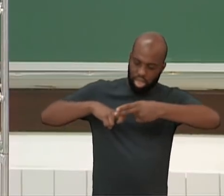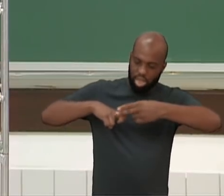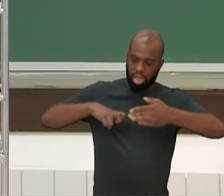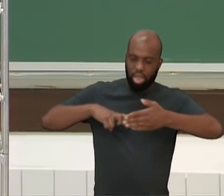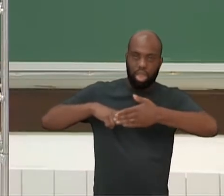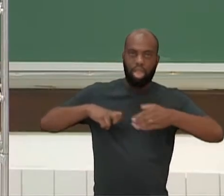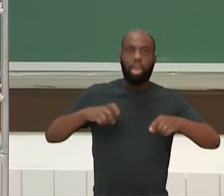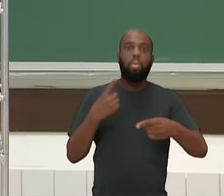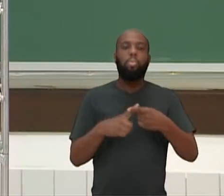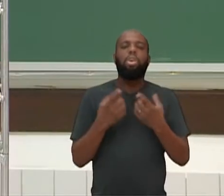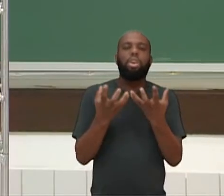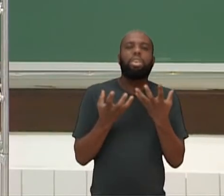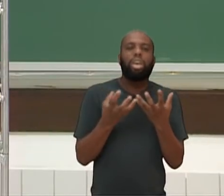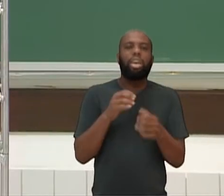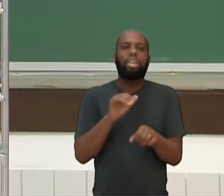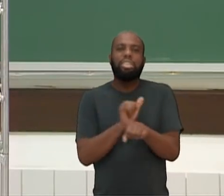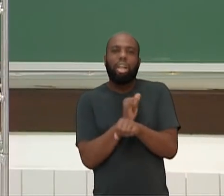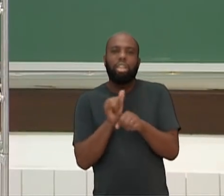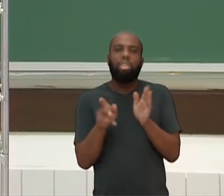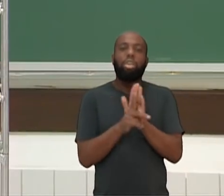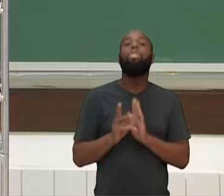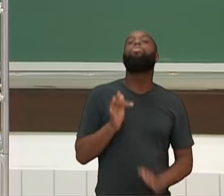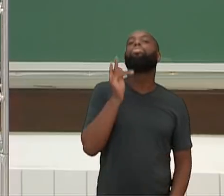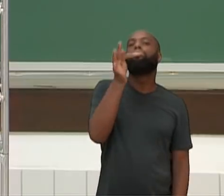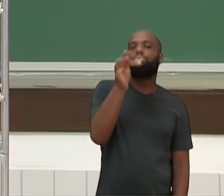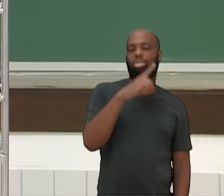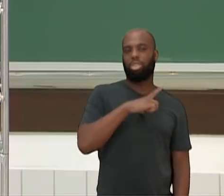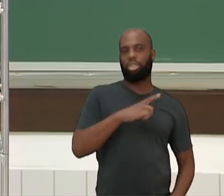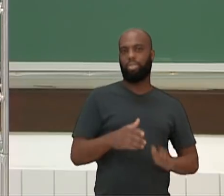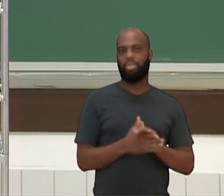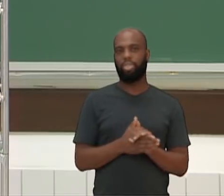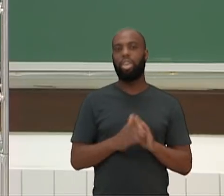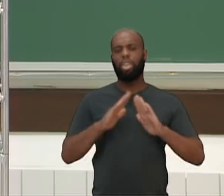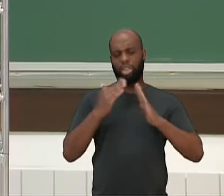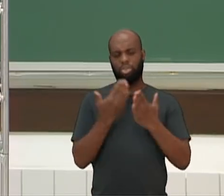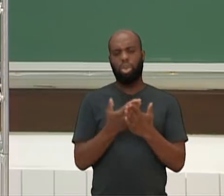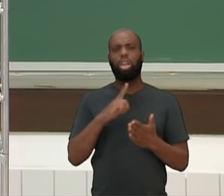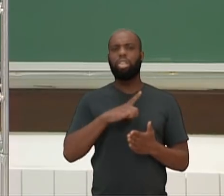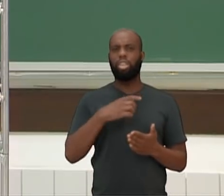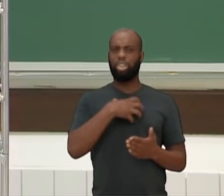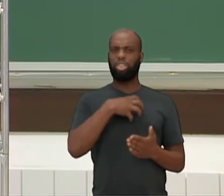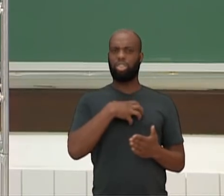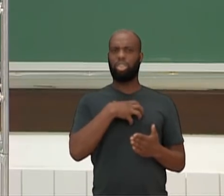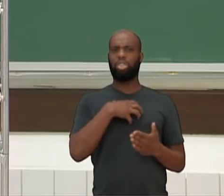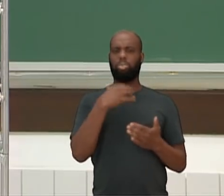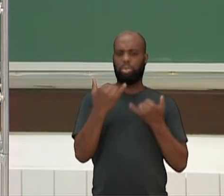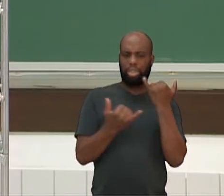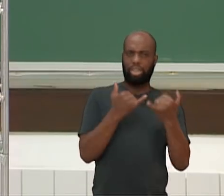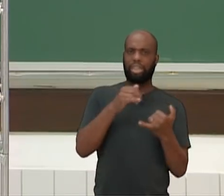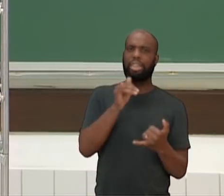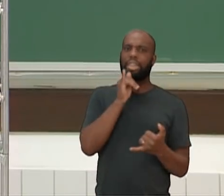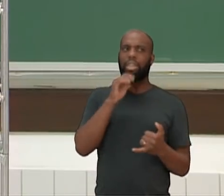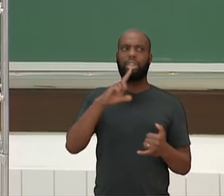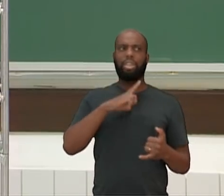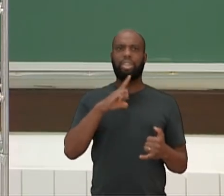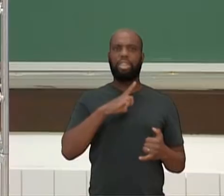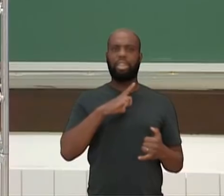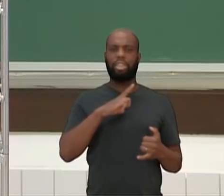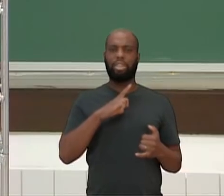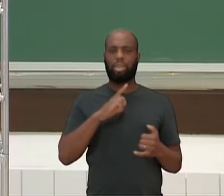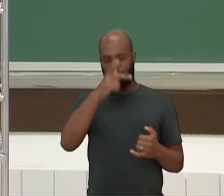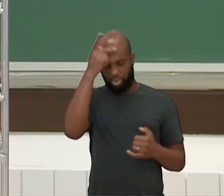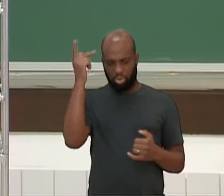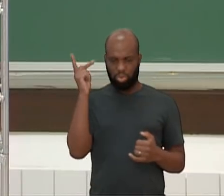né? A gente costuma fazer bastante essa brincadeira na escola, mas ela é um pouquinho diferente, né? Então, a pessoa está de pé, a gente coloca lá um pano atrás, né, nas